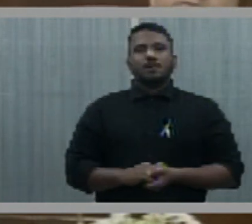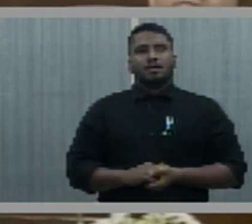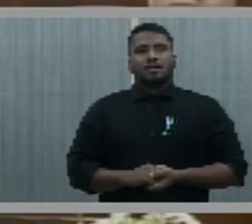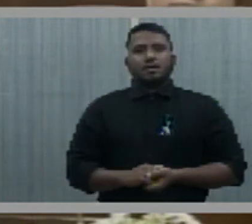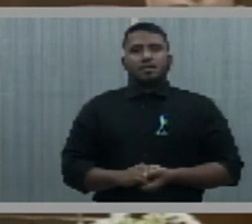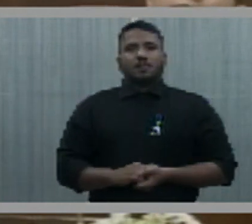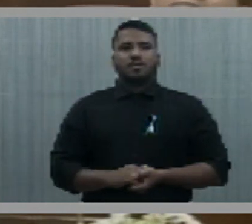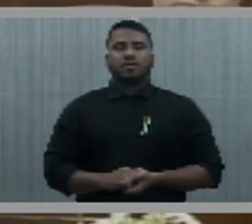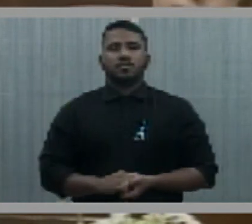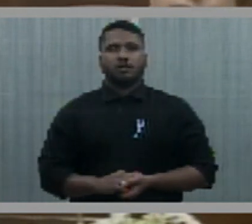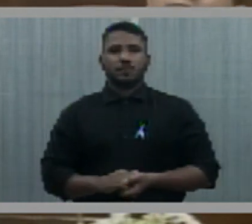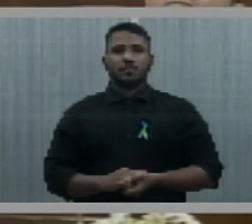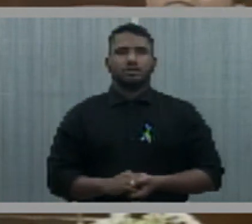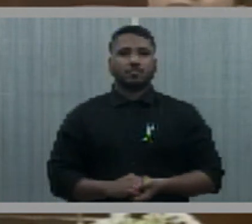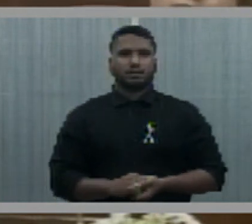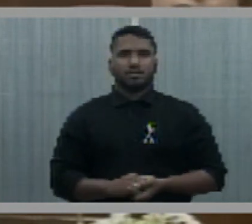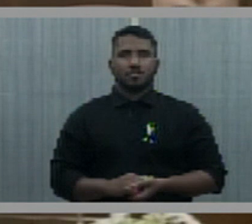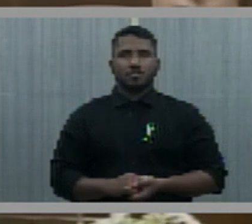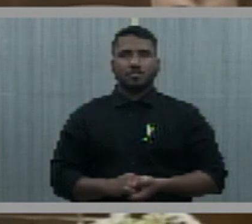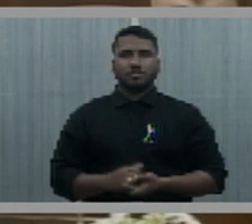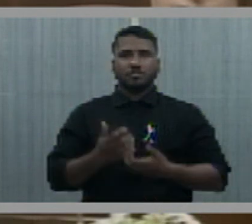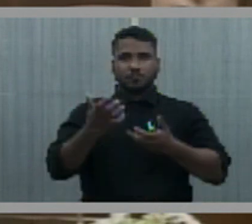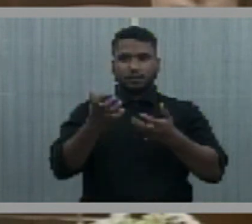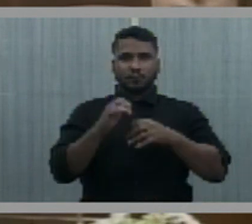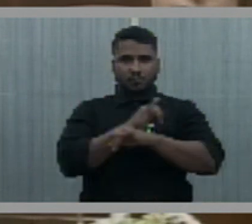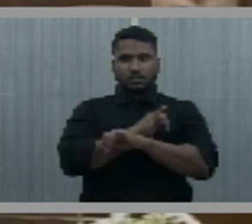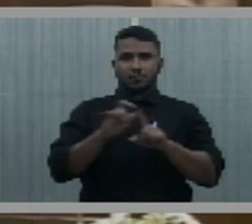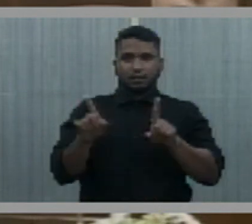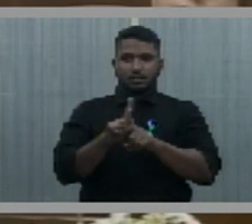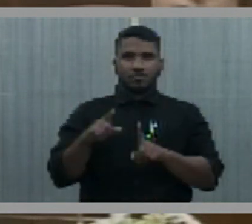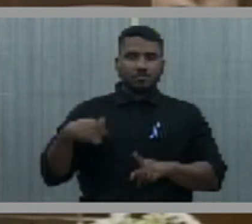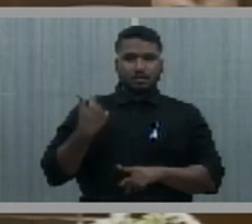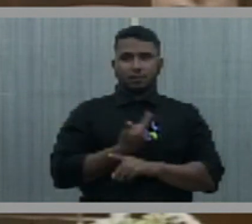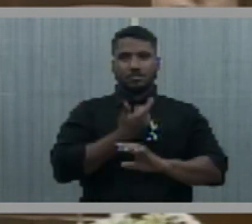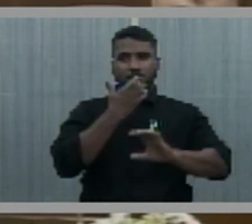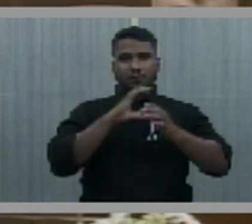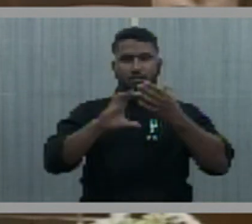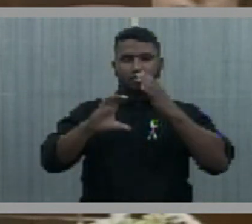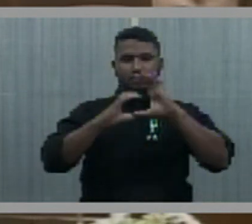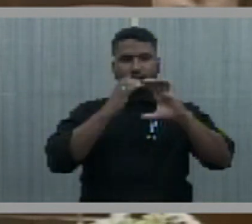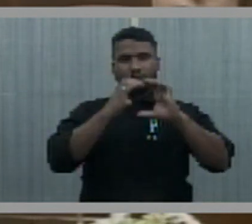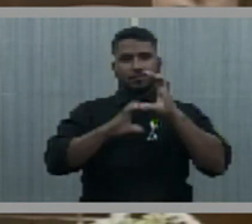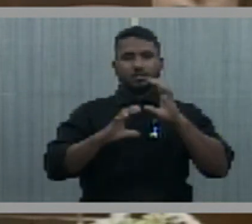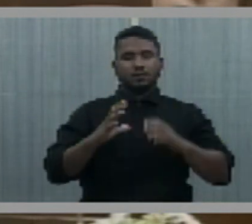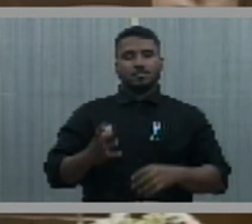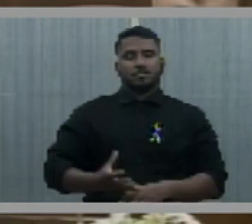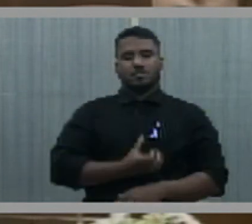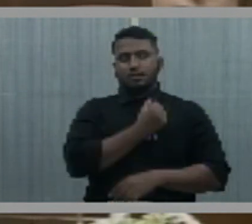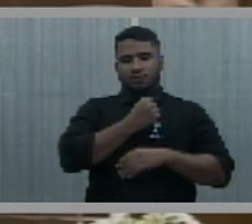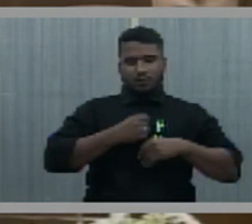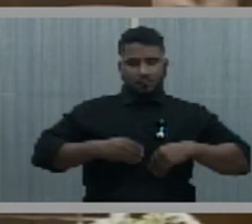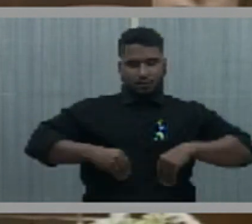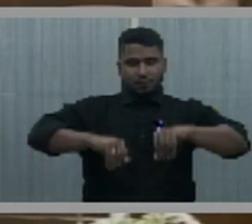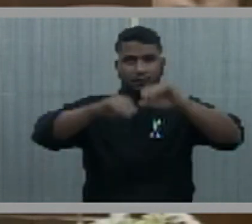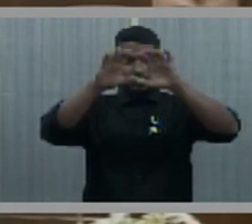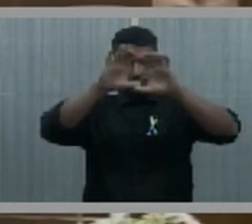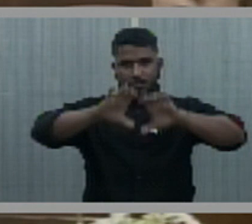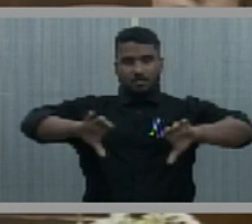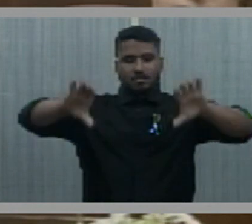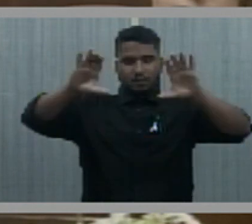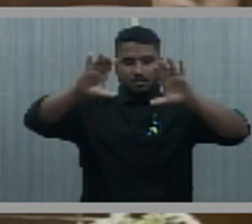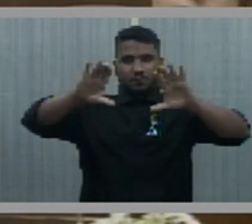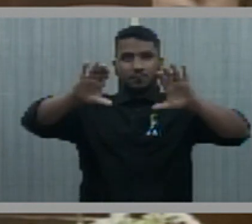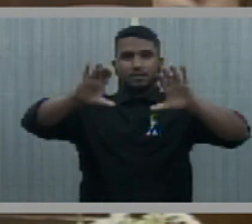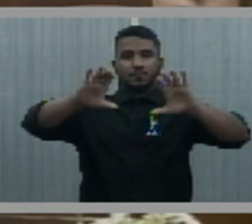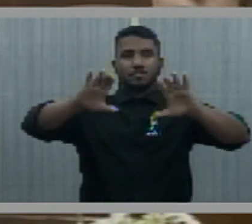E, enfim, eu quero proclamar aqui o que nós cantamos. Salve terra aos céus